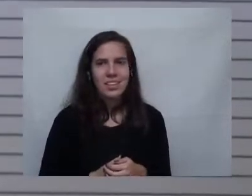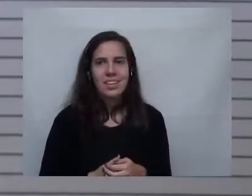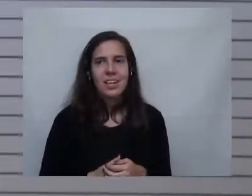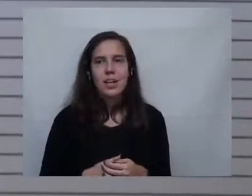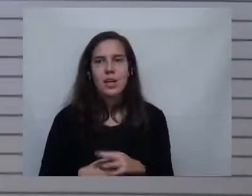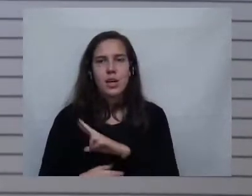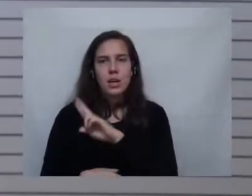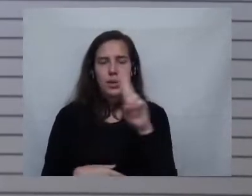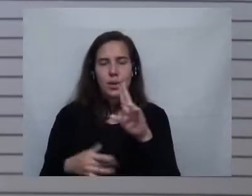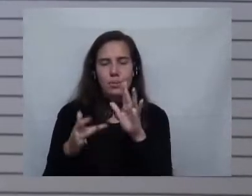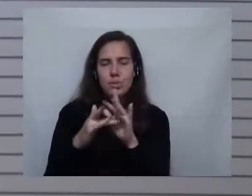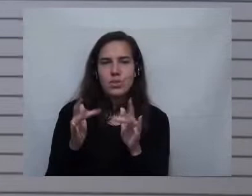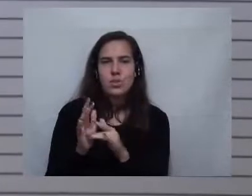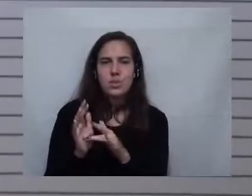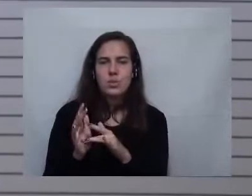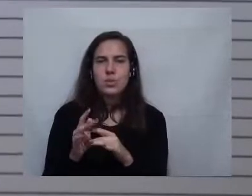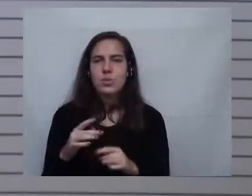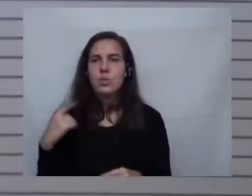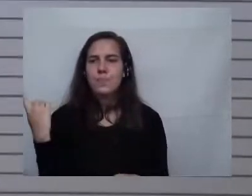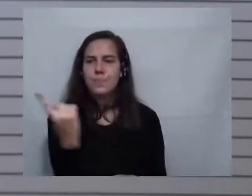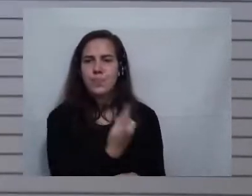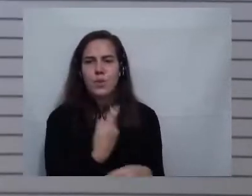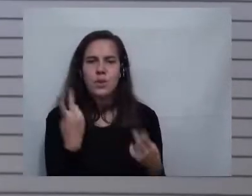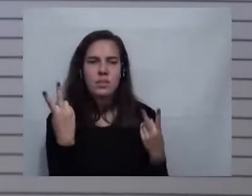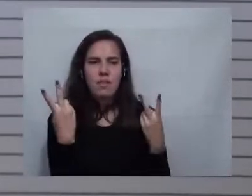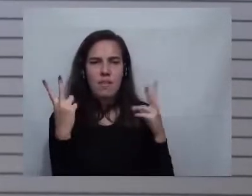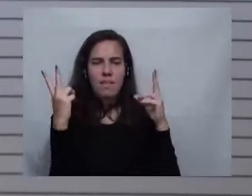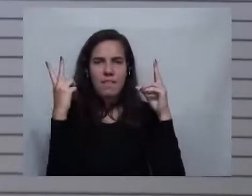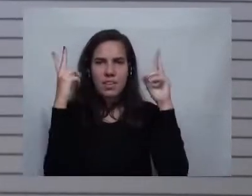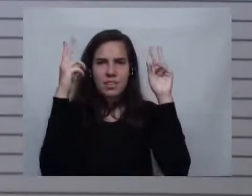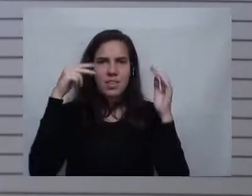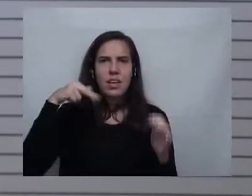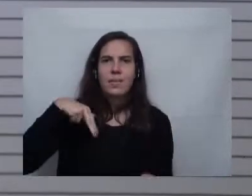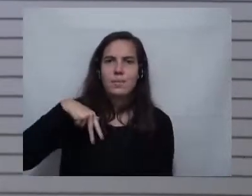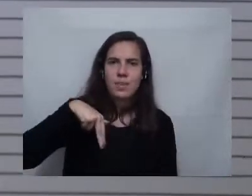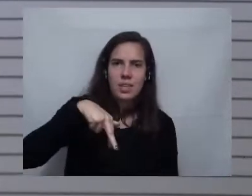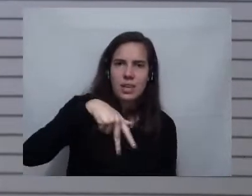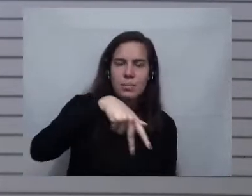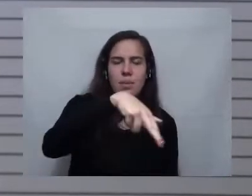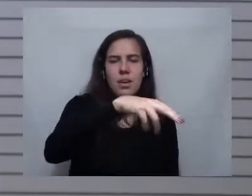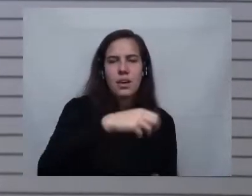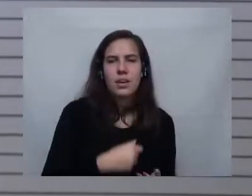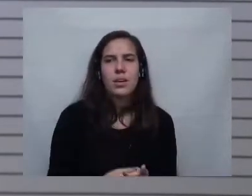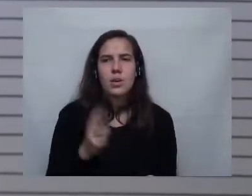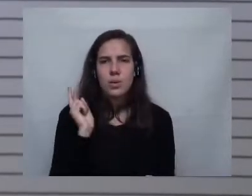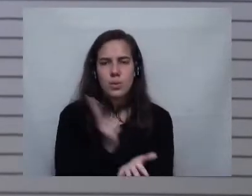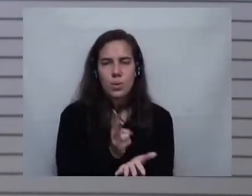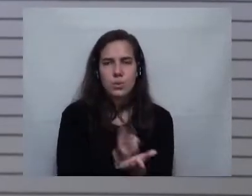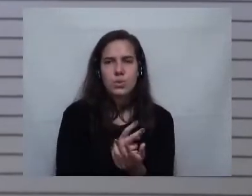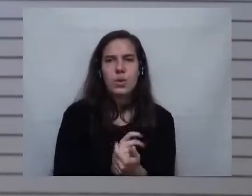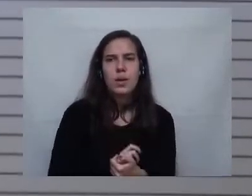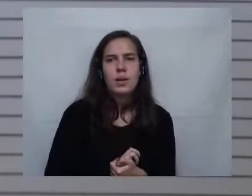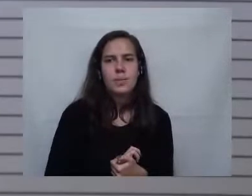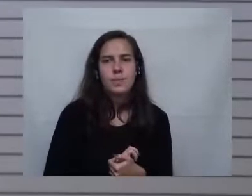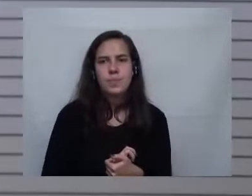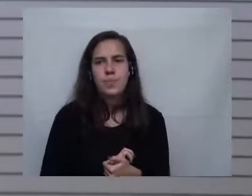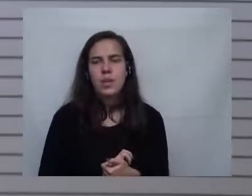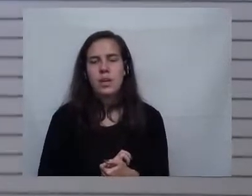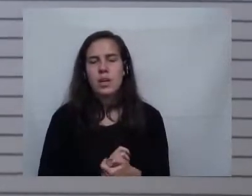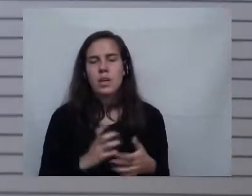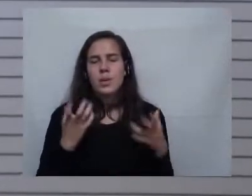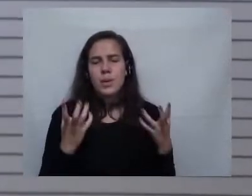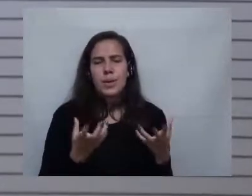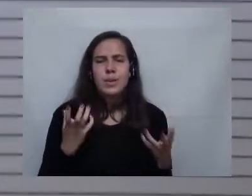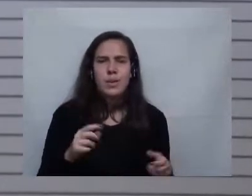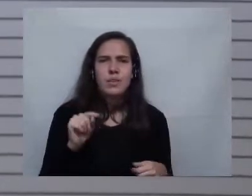para Que você vença e para que você caminho eu queria